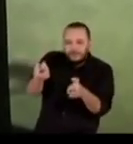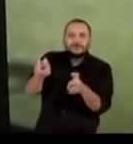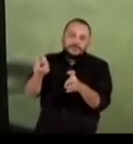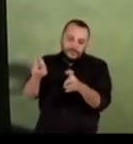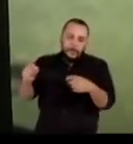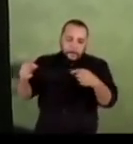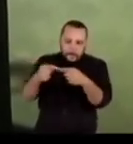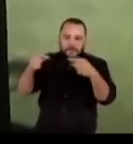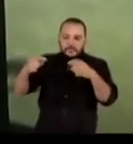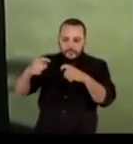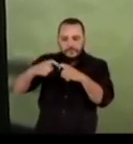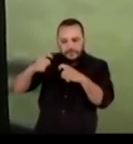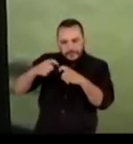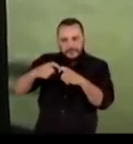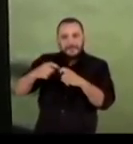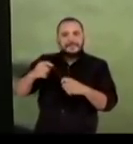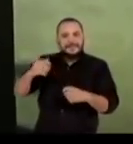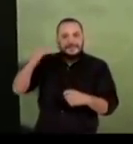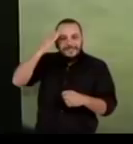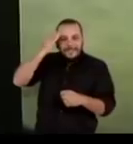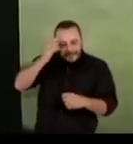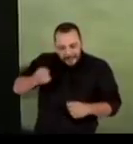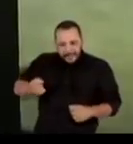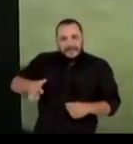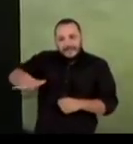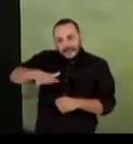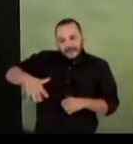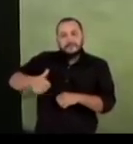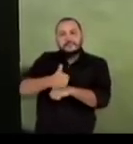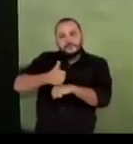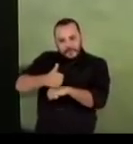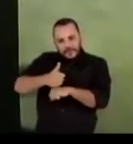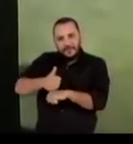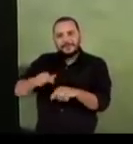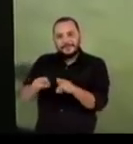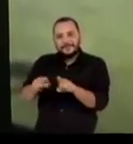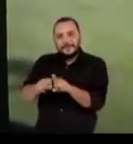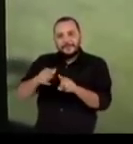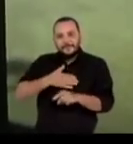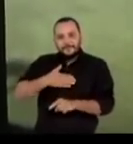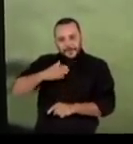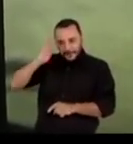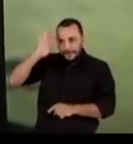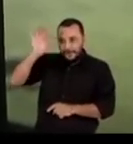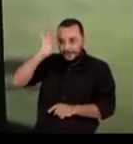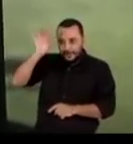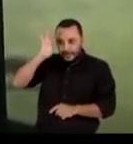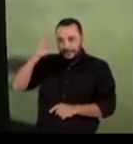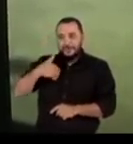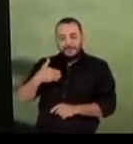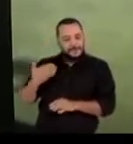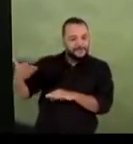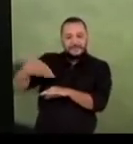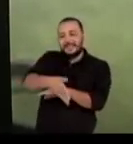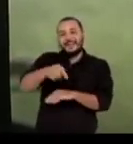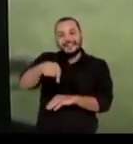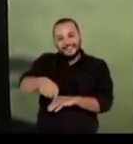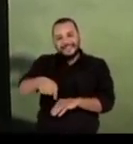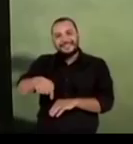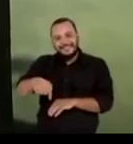estar se atualizando na profissão também. Meu sonho é vir aqui e fazer